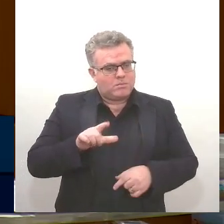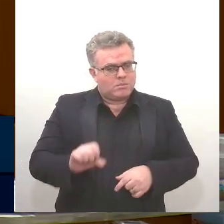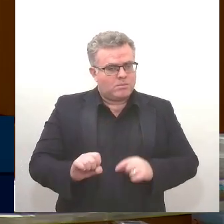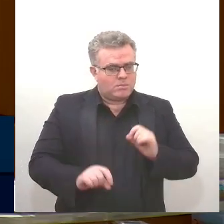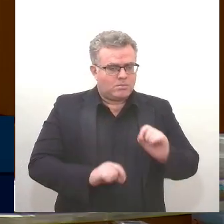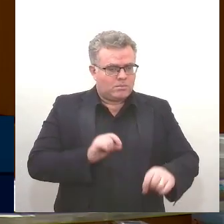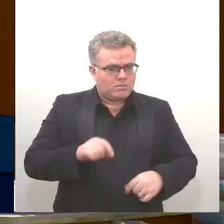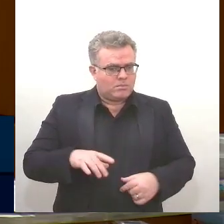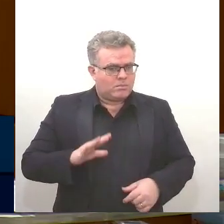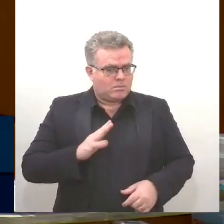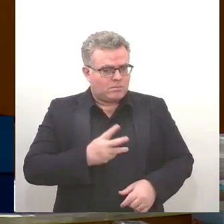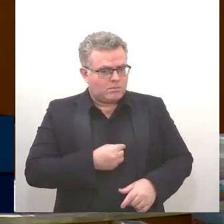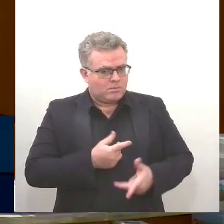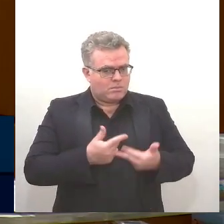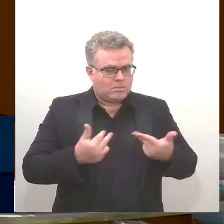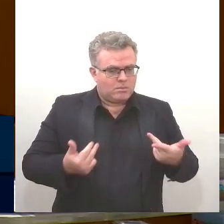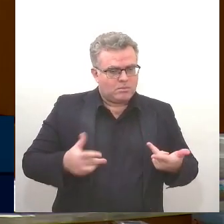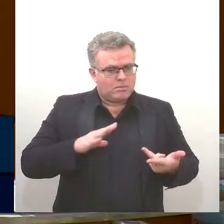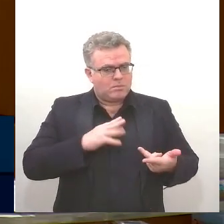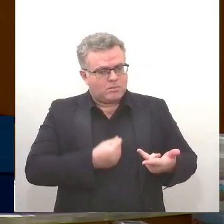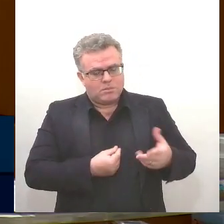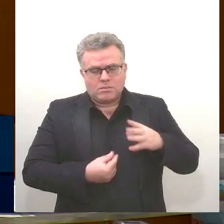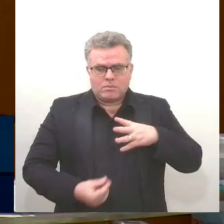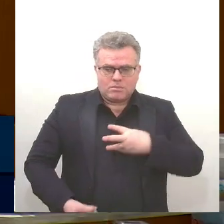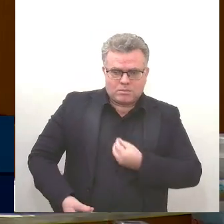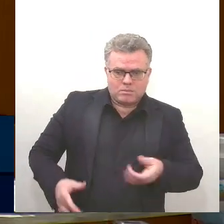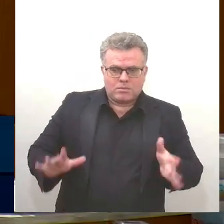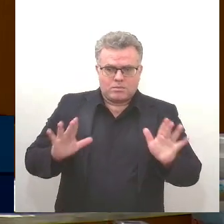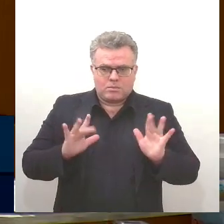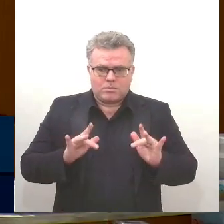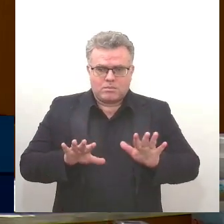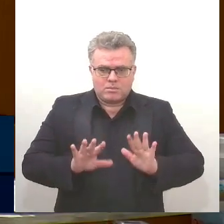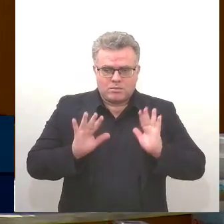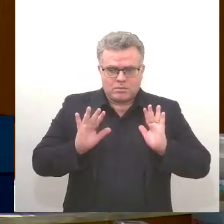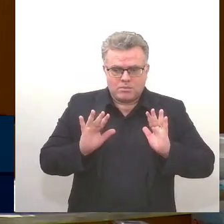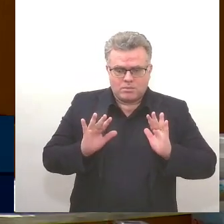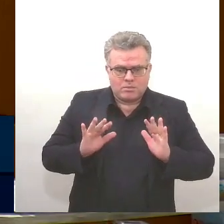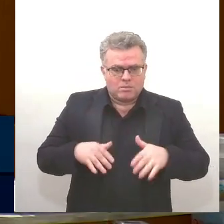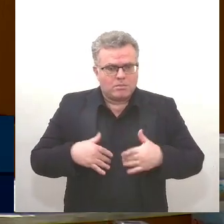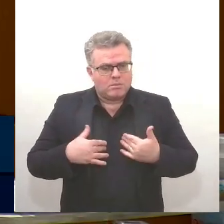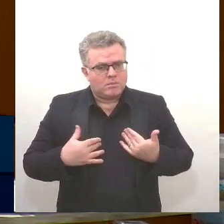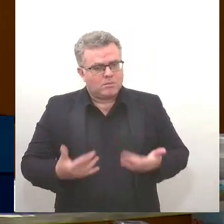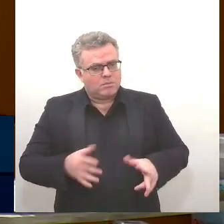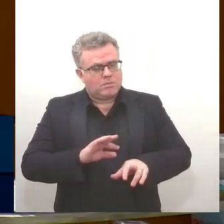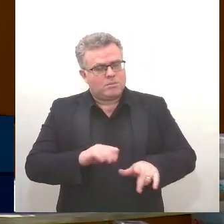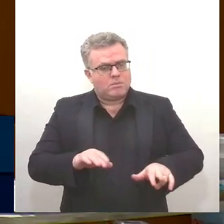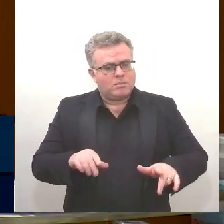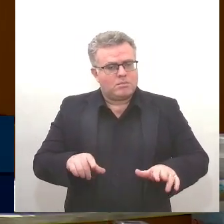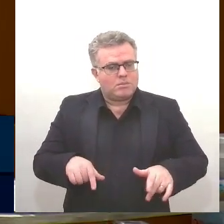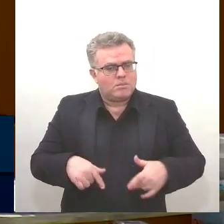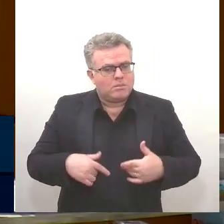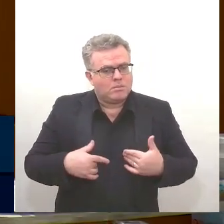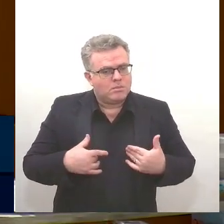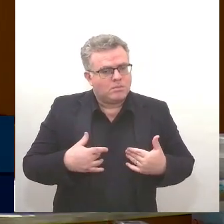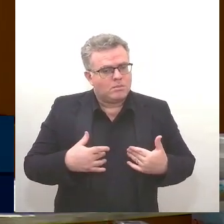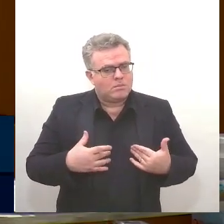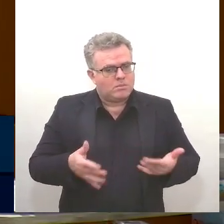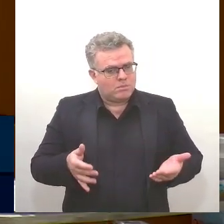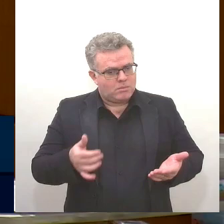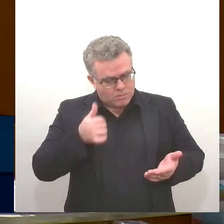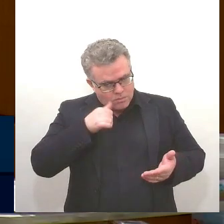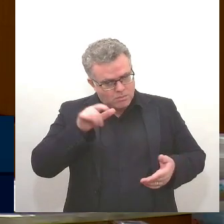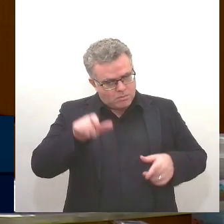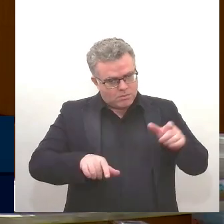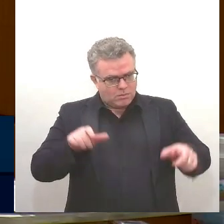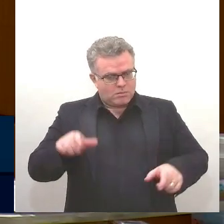mulheres tras mulheres transas com outras mulheres S mulheres Sis contra mulheres Sis todas as mulheres e quando há